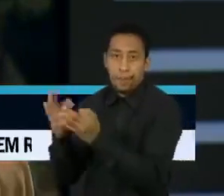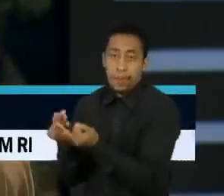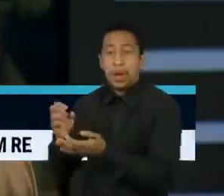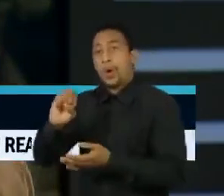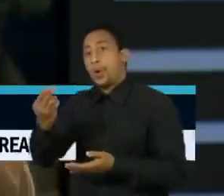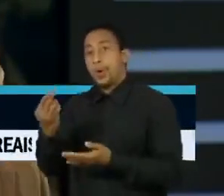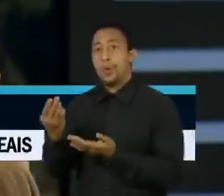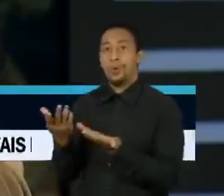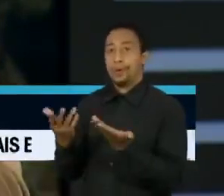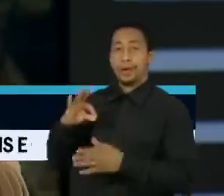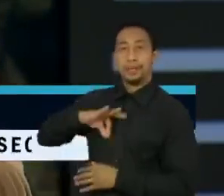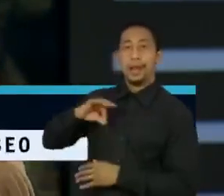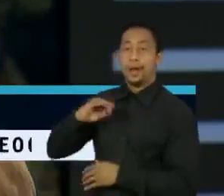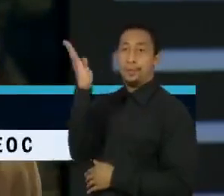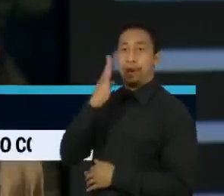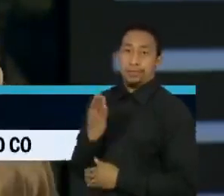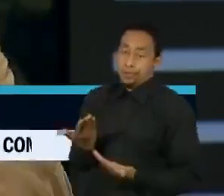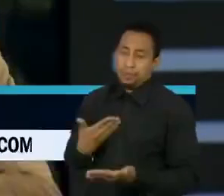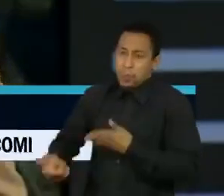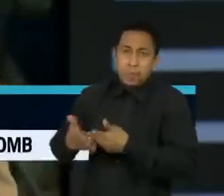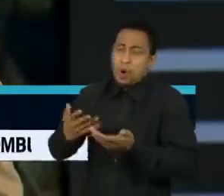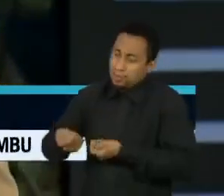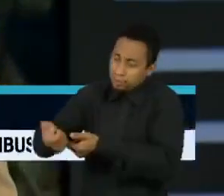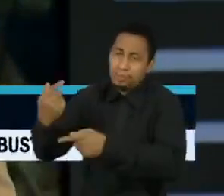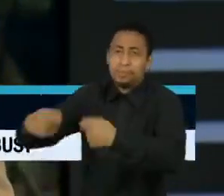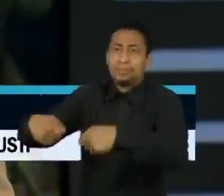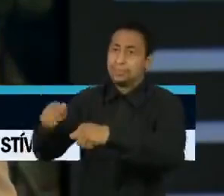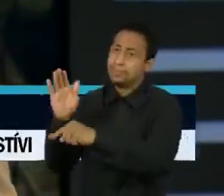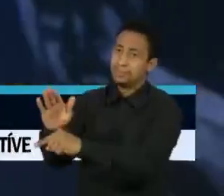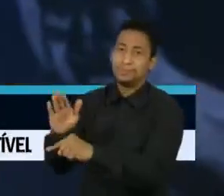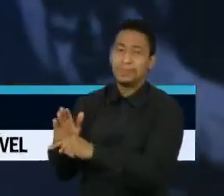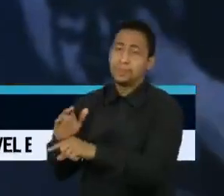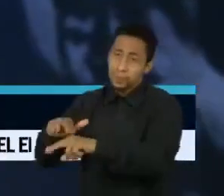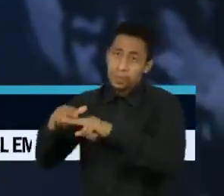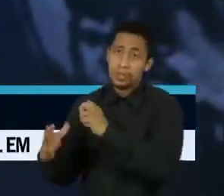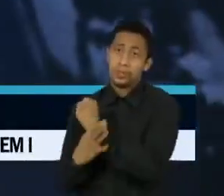Políticas claras, por exemplo, eu insisto, de segurança alimentar. E ficou...